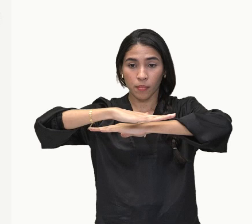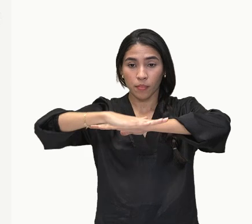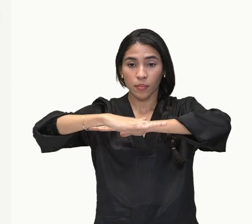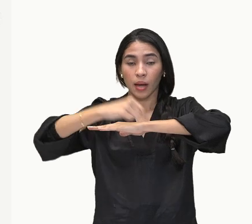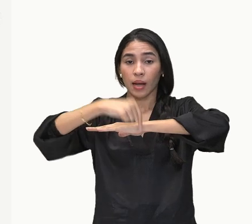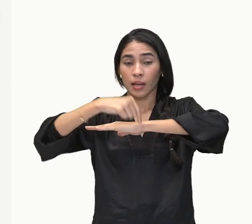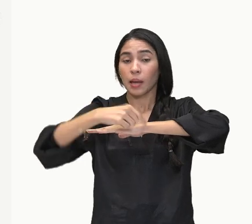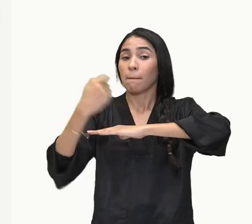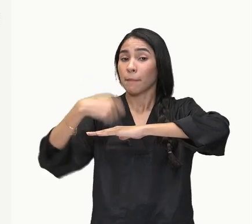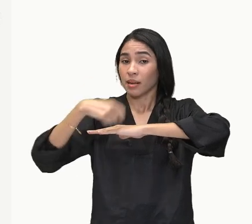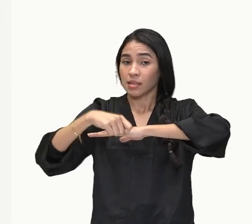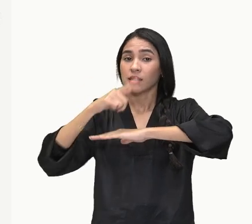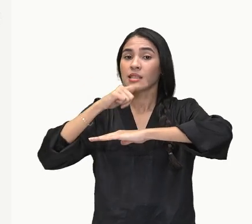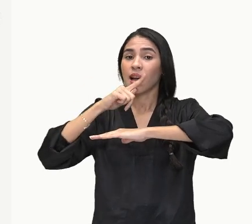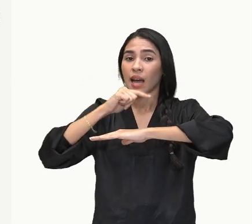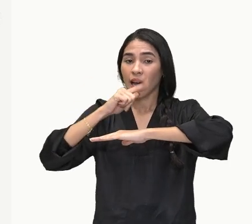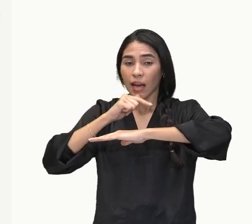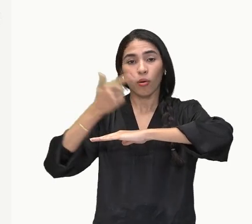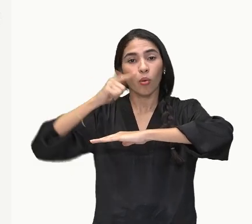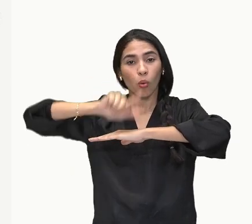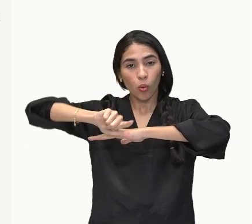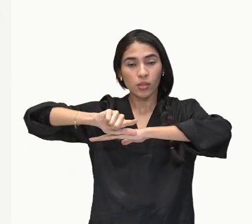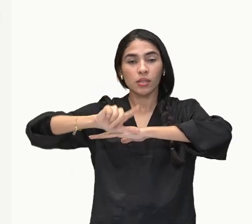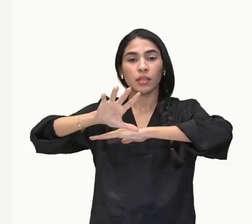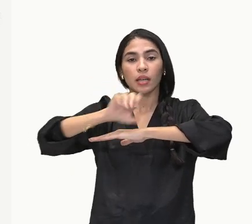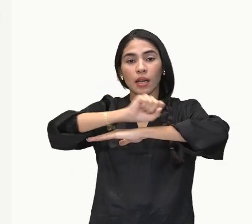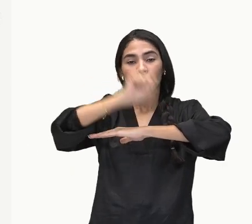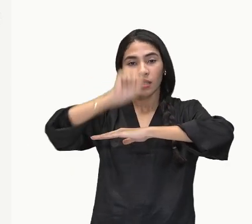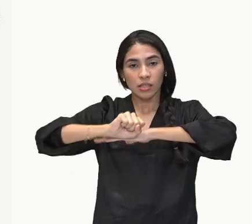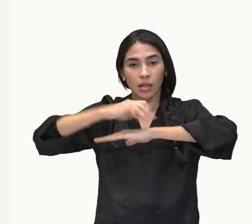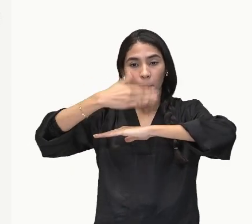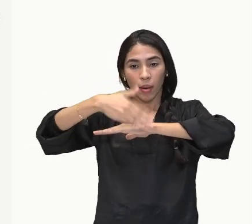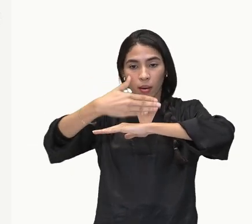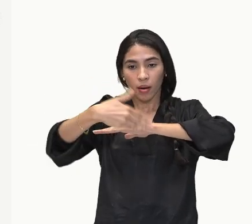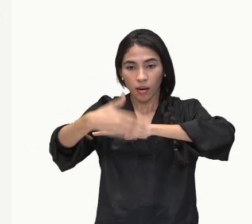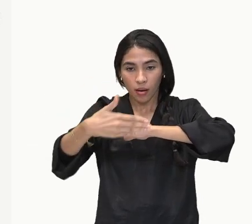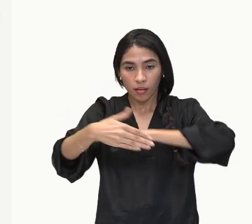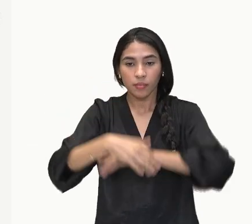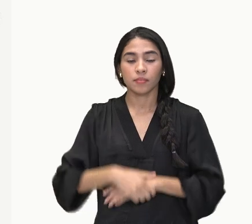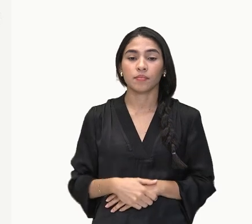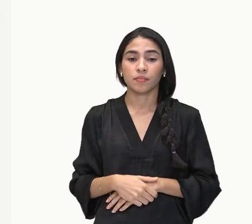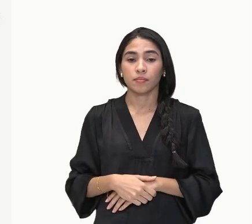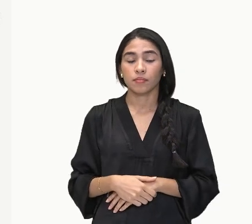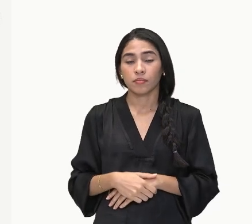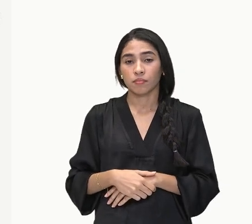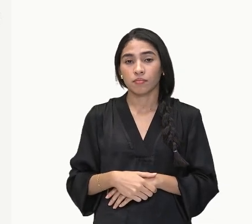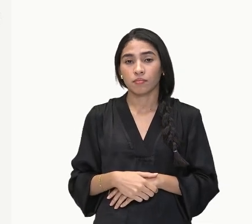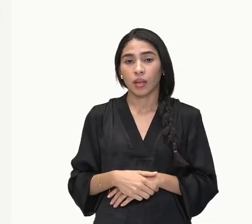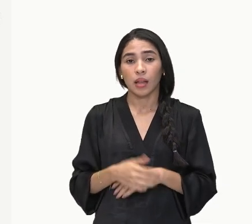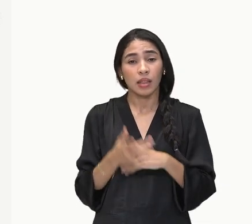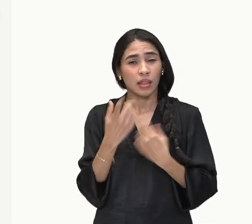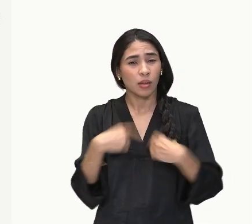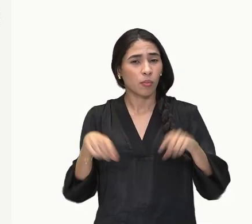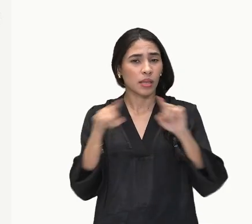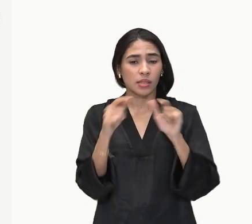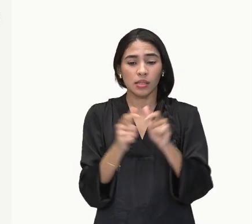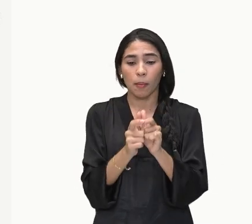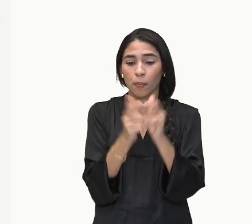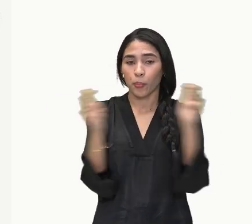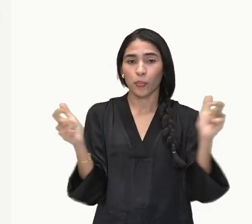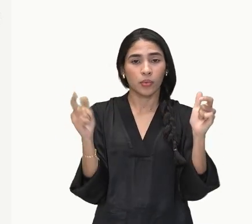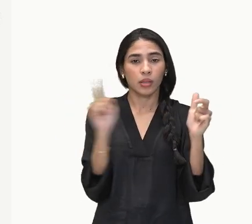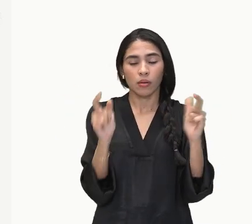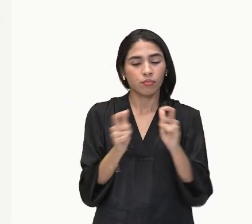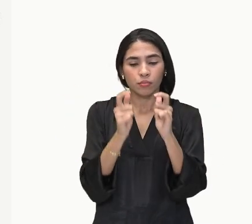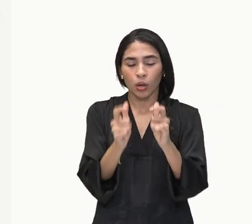precisar de uma fonte de água para abastecer o seu sistema, tá? Ela não ocupa muito espaço também, né? Ela